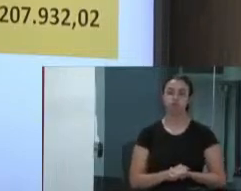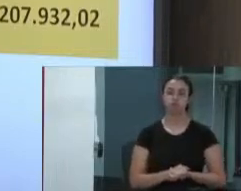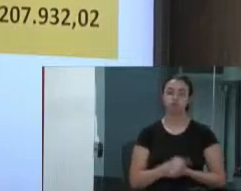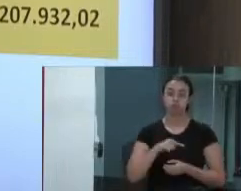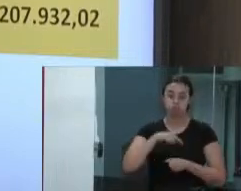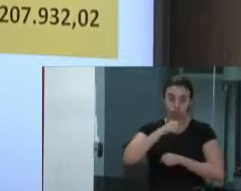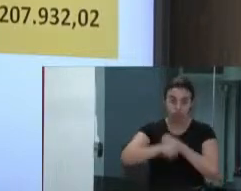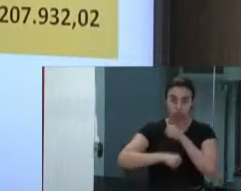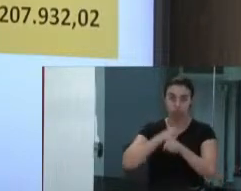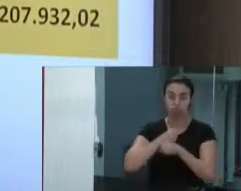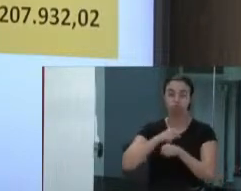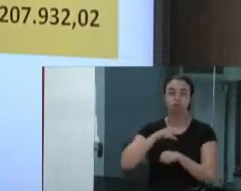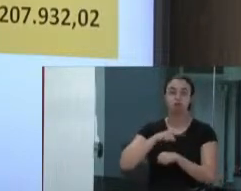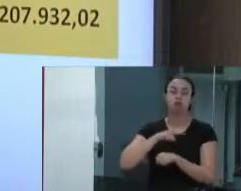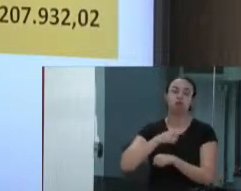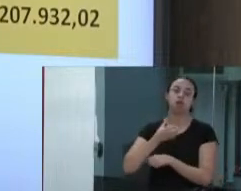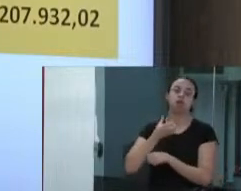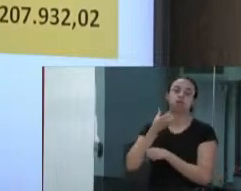ano com um saldo de